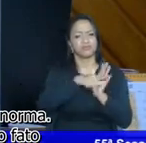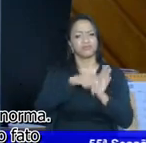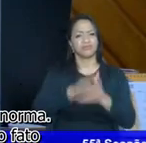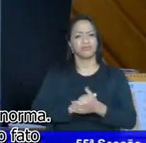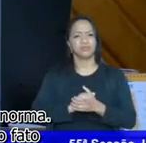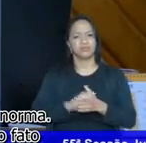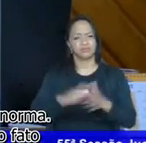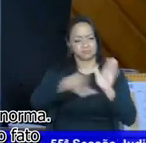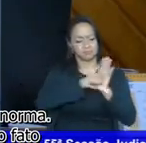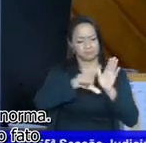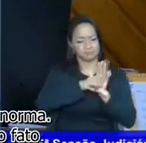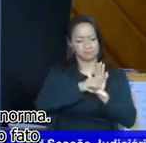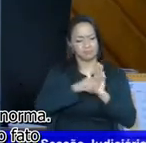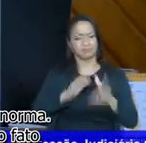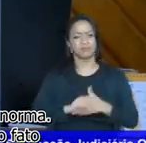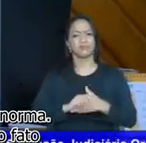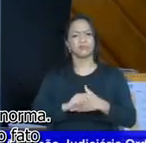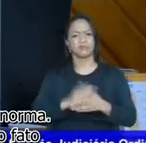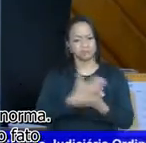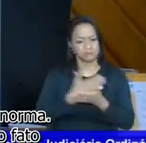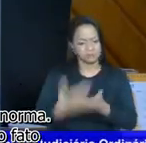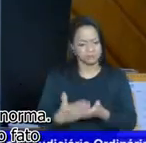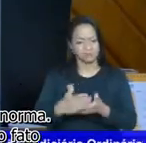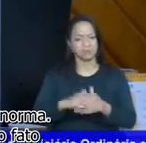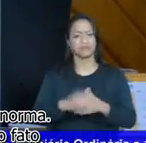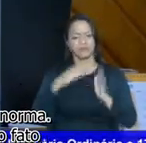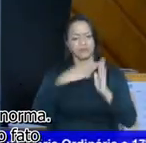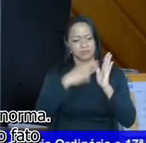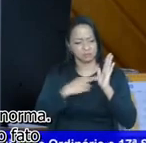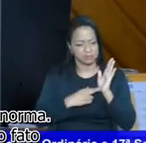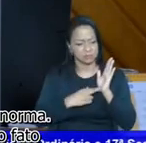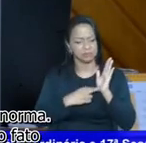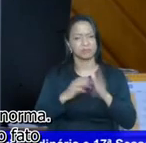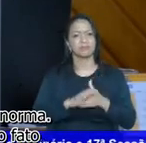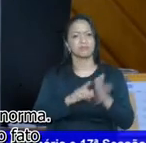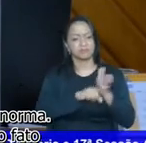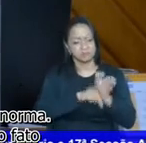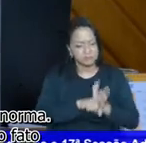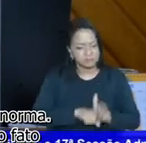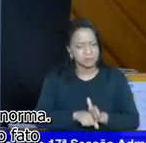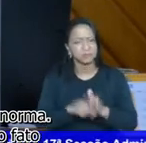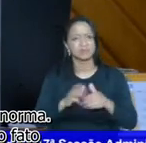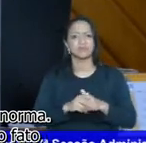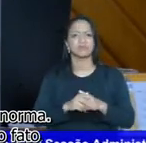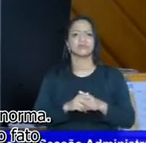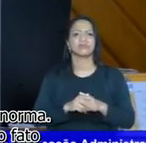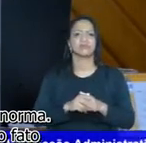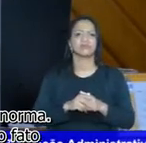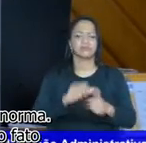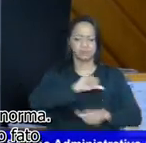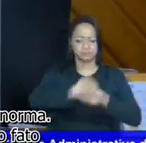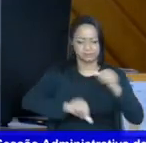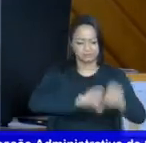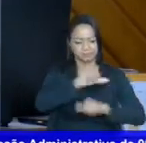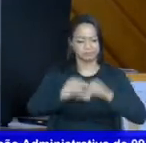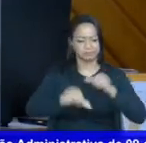busca aplicar a lei partindo do fato para a norma. Então, ele analisa o fato e amolda a norma